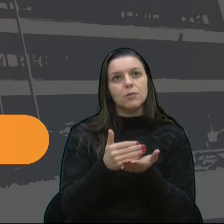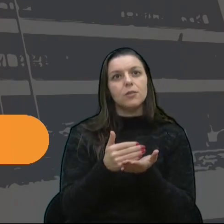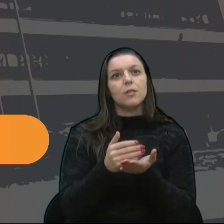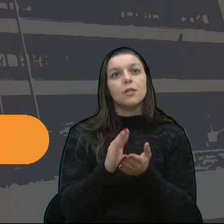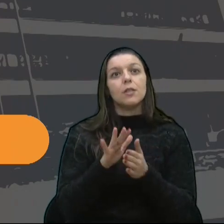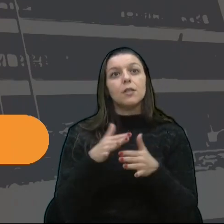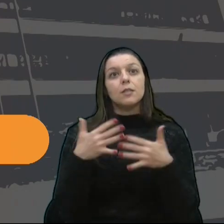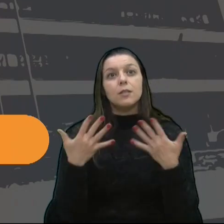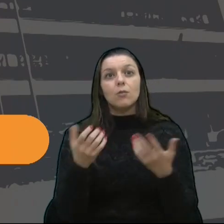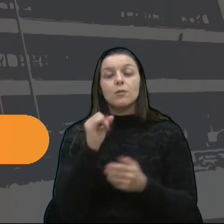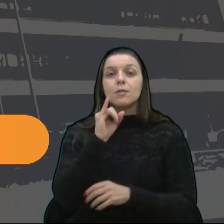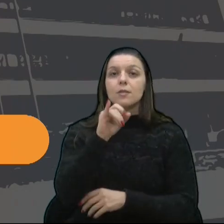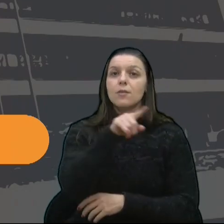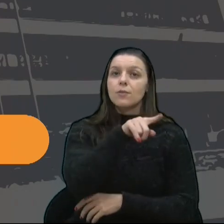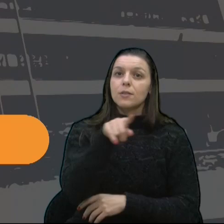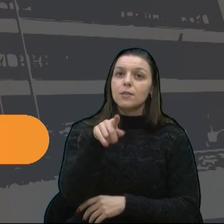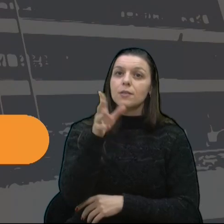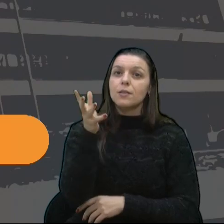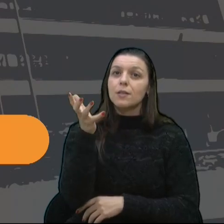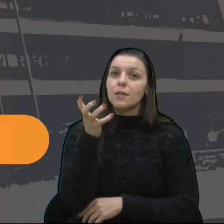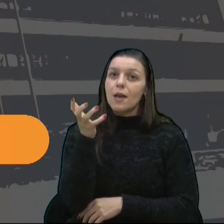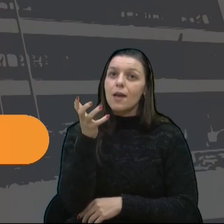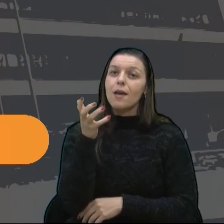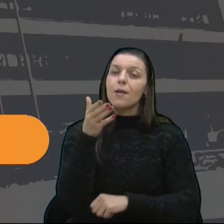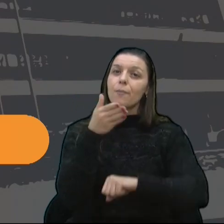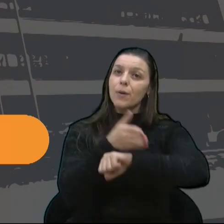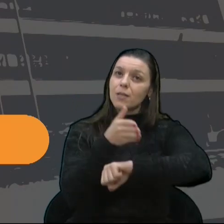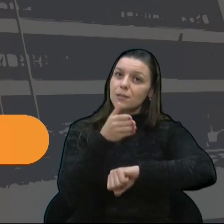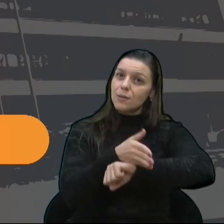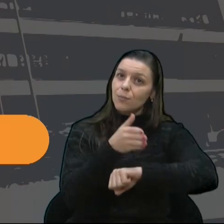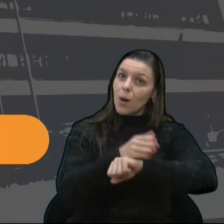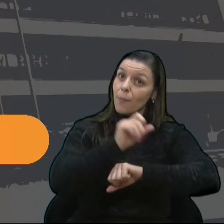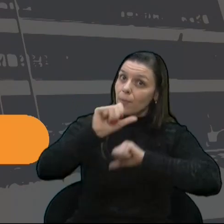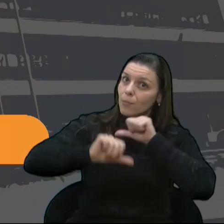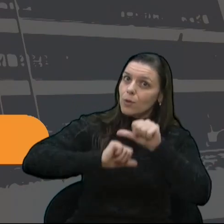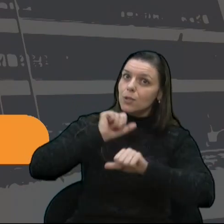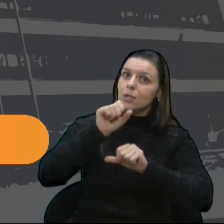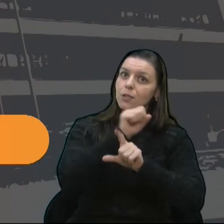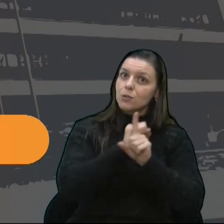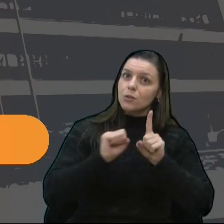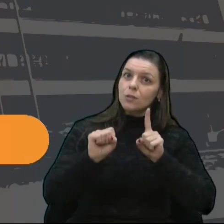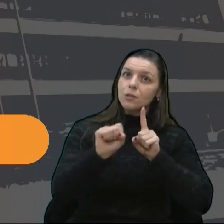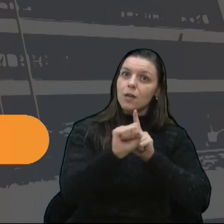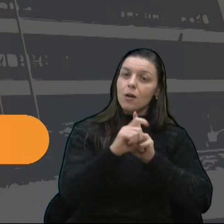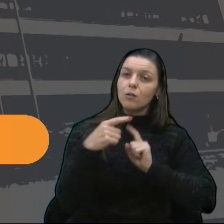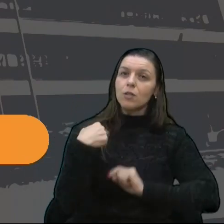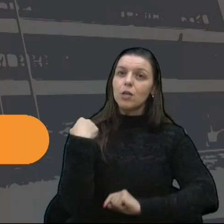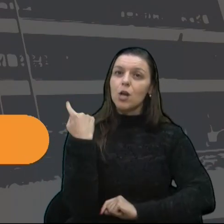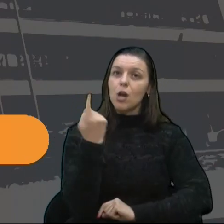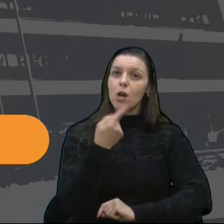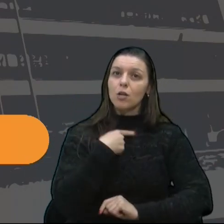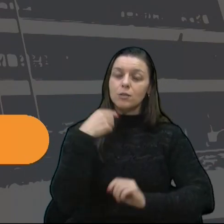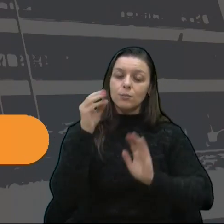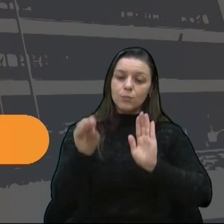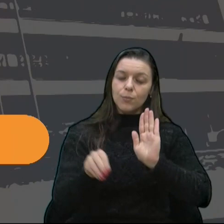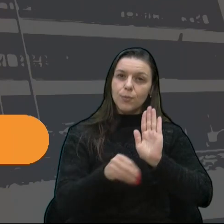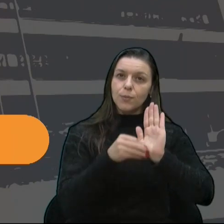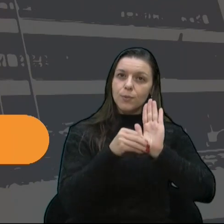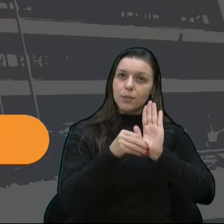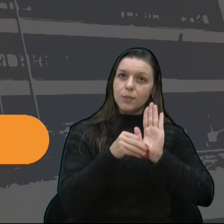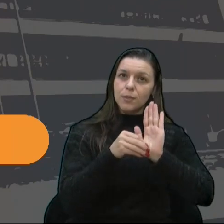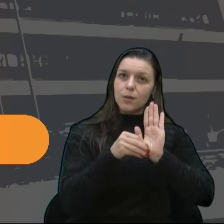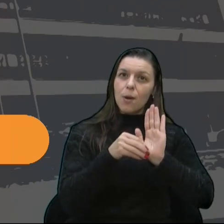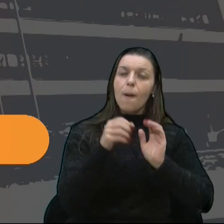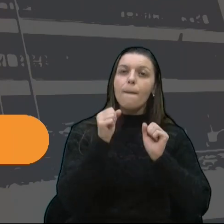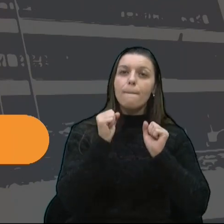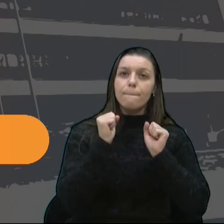Então, se você quiser colaborar de alguma forma para a mudança social que a gente está implementando, você pode